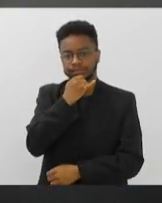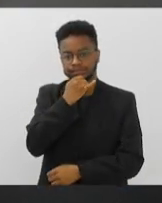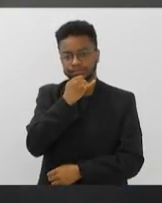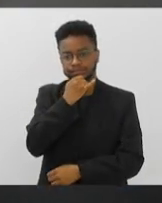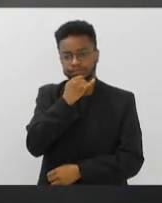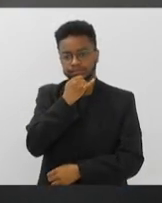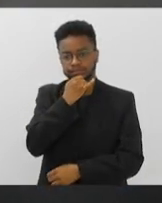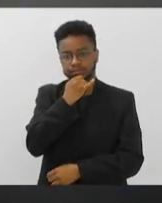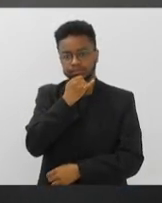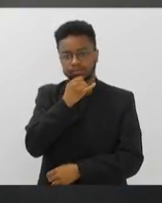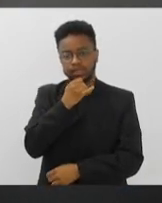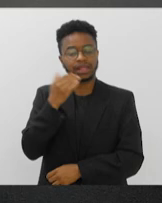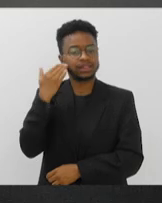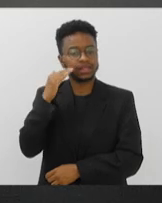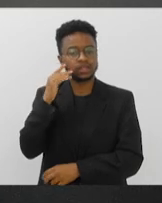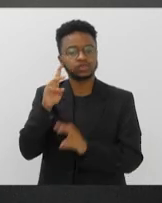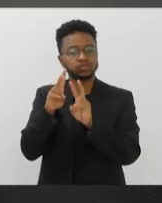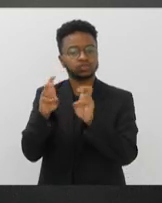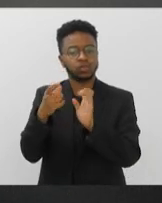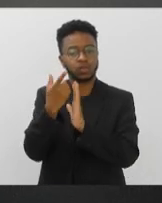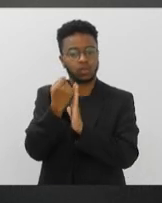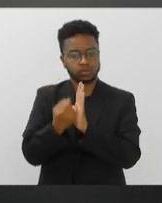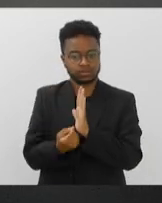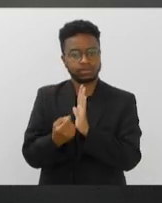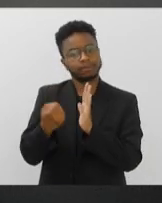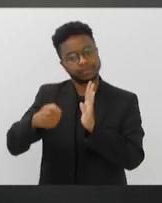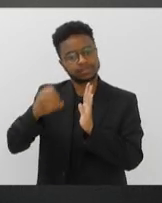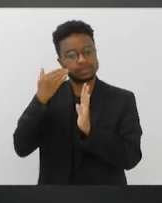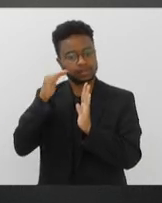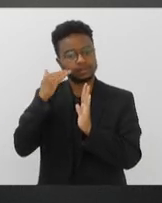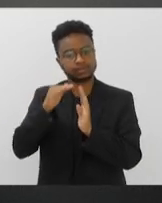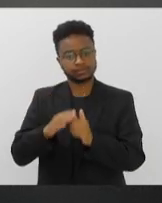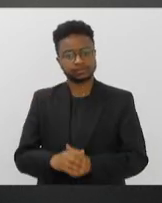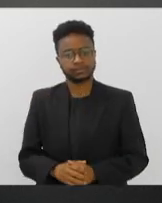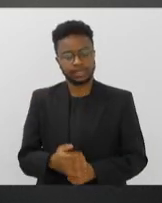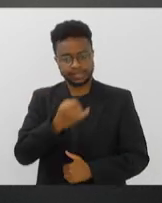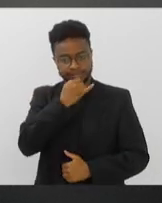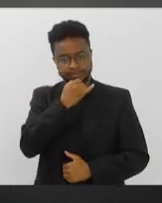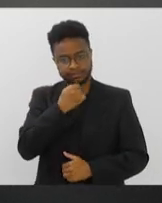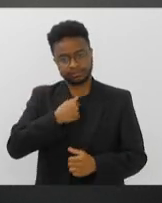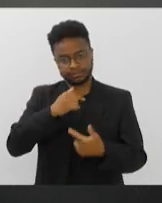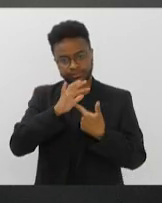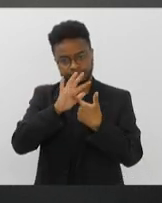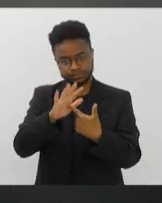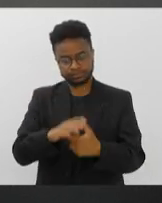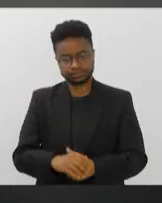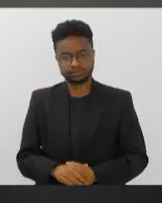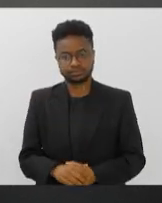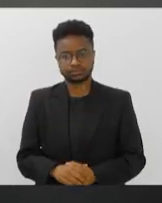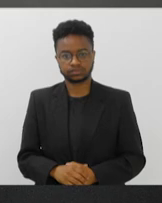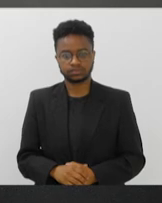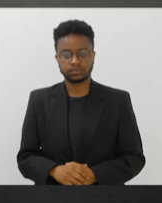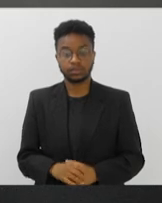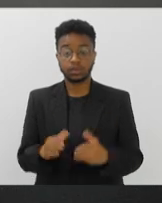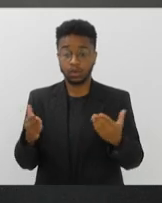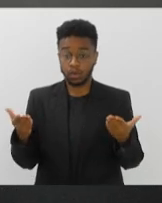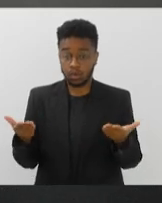entender de orçamento a gente precisa entender de orçamento vou dar um exemplo para vocês hoje